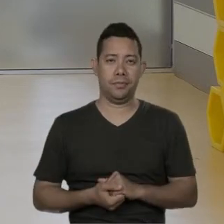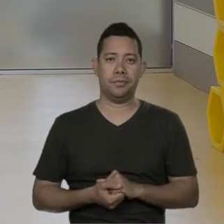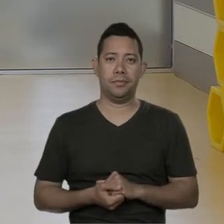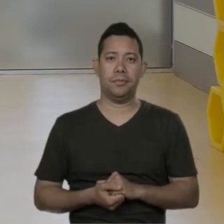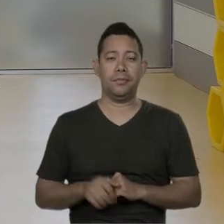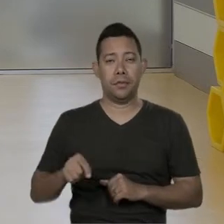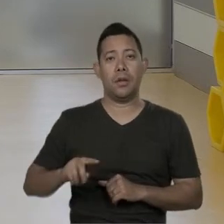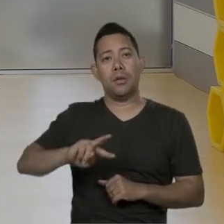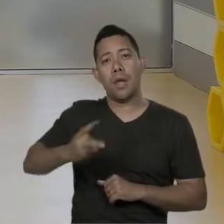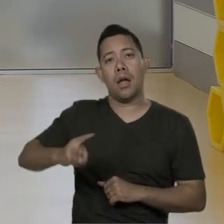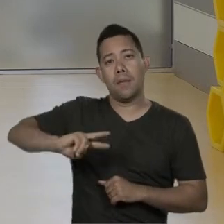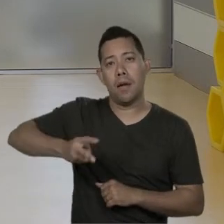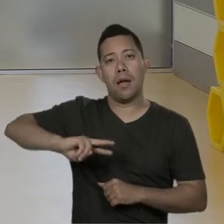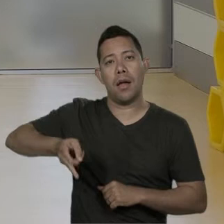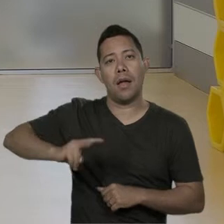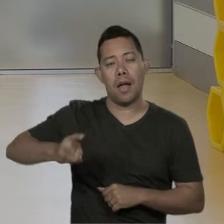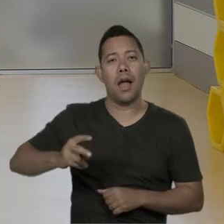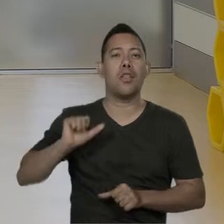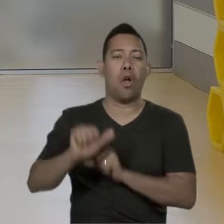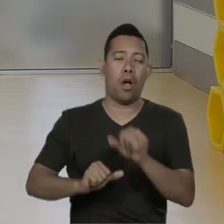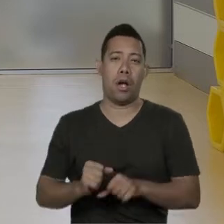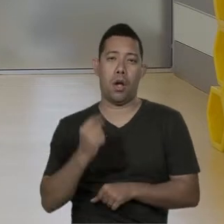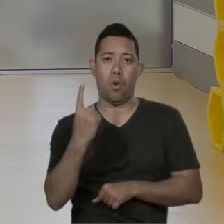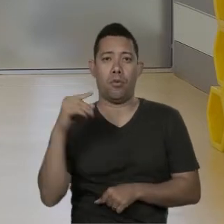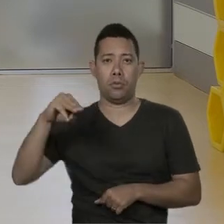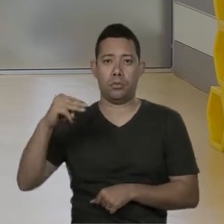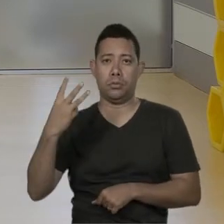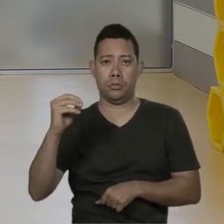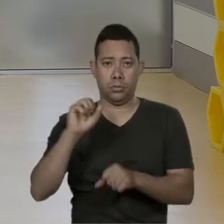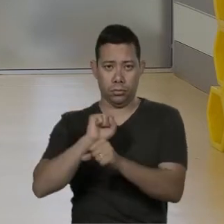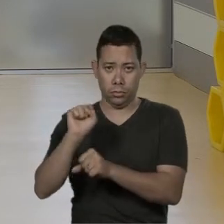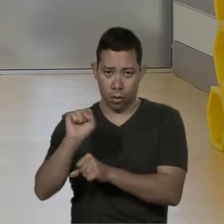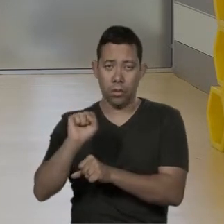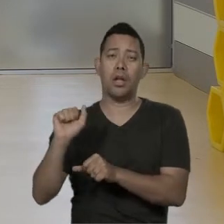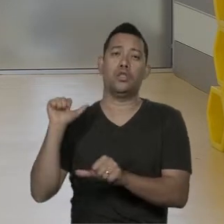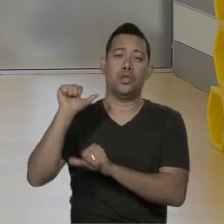Esse bloco é uma variação a cada 1 minuto e meio nas posições.